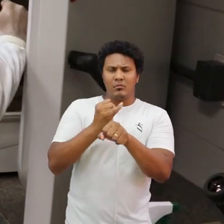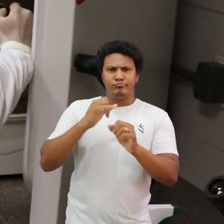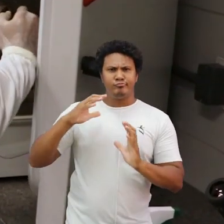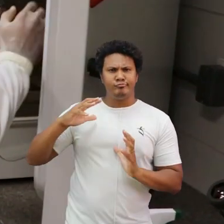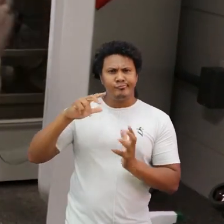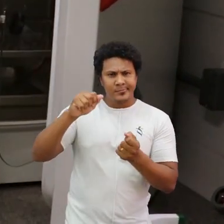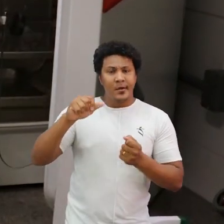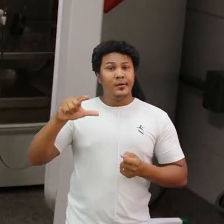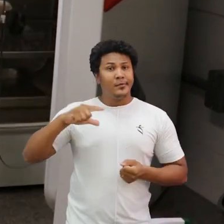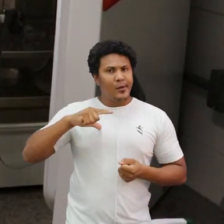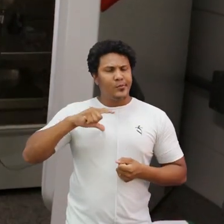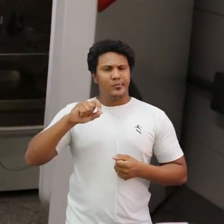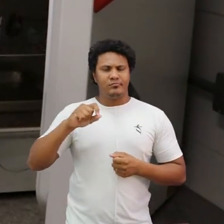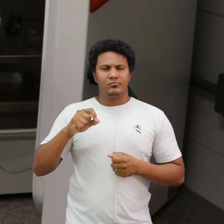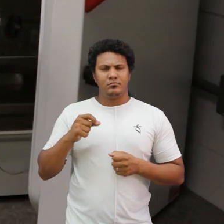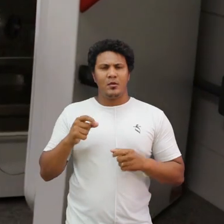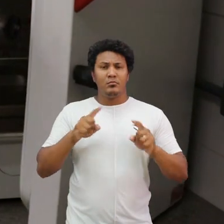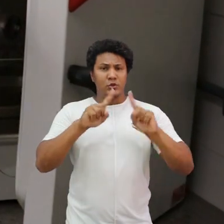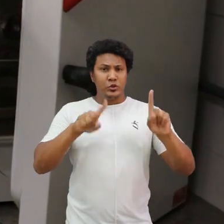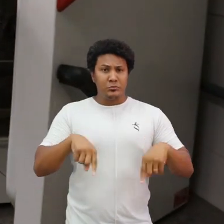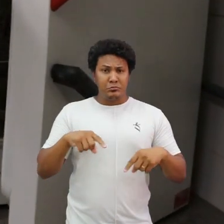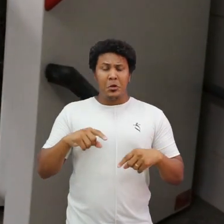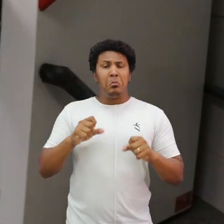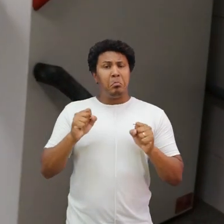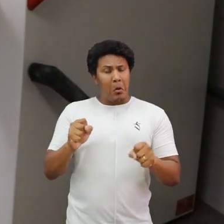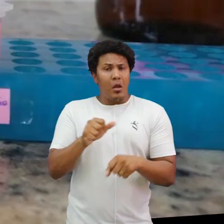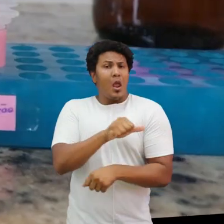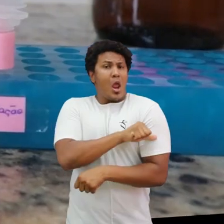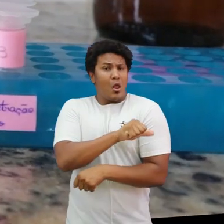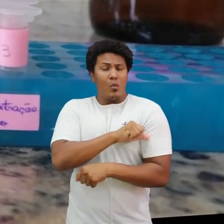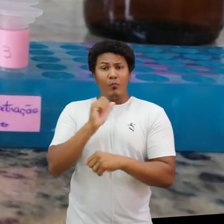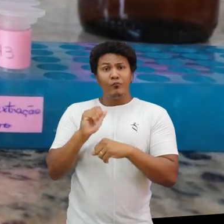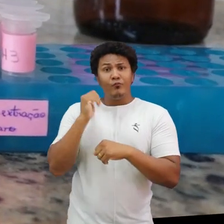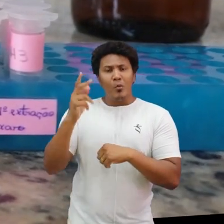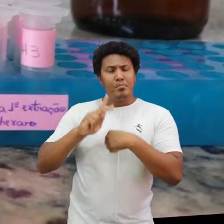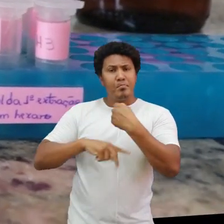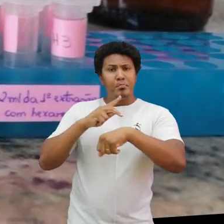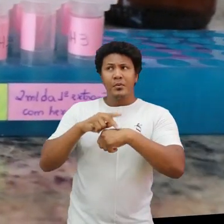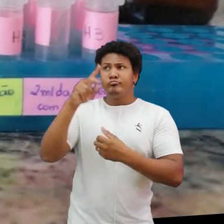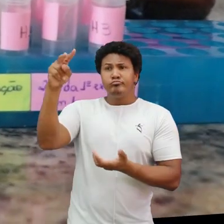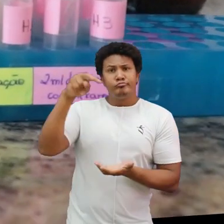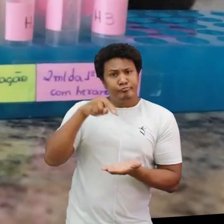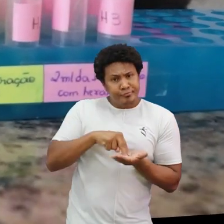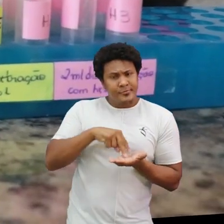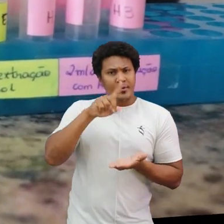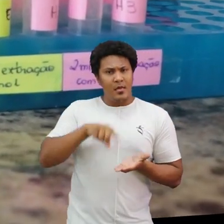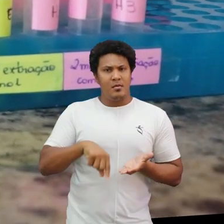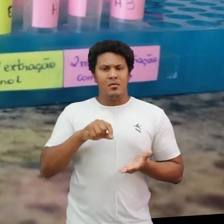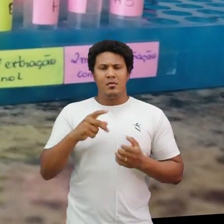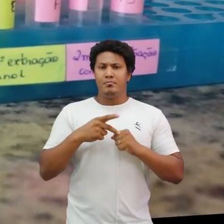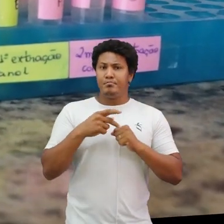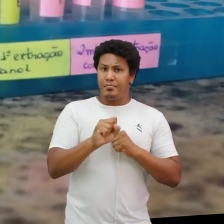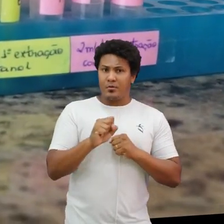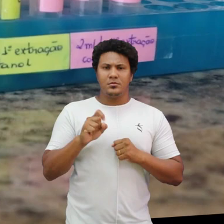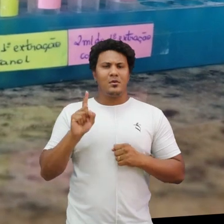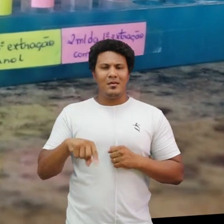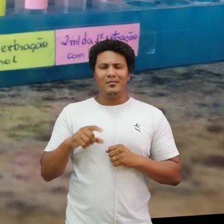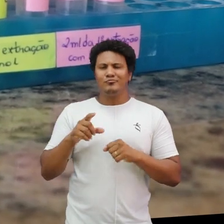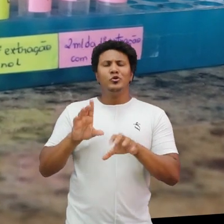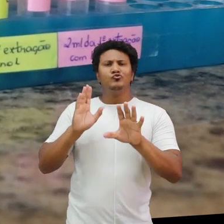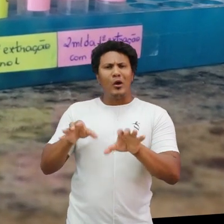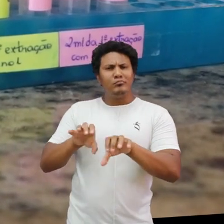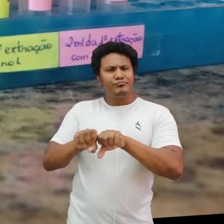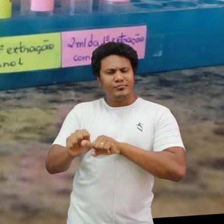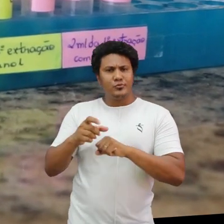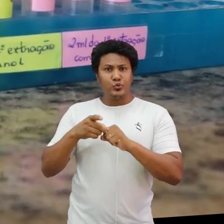de pós-graduação em Engenharia Química tem recebido estudantes estrangeiros para cursar pós-graduação como pesquisadores